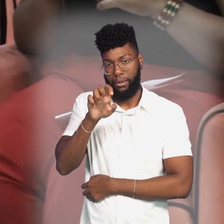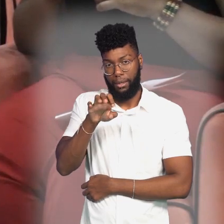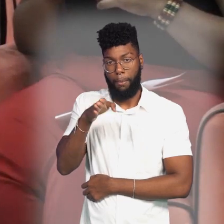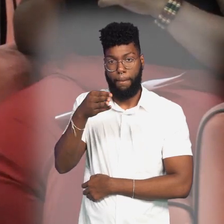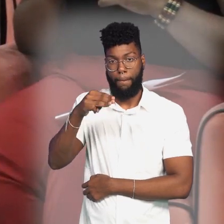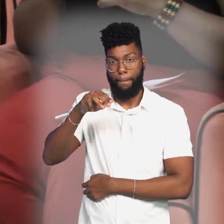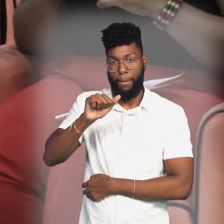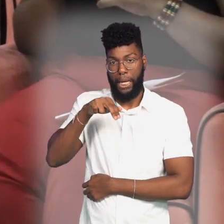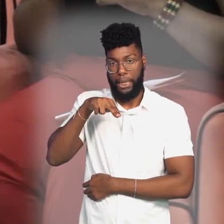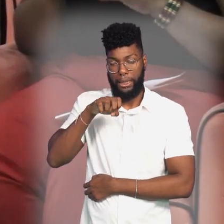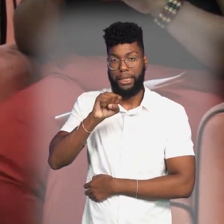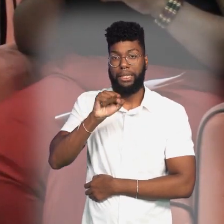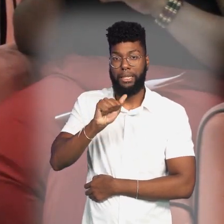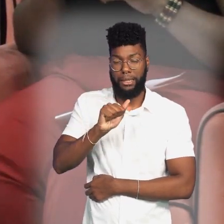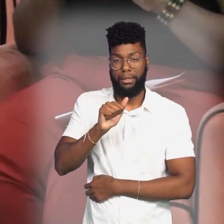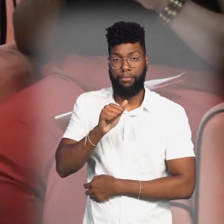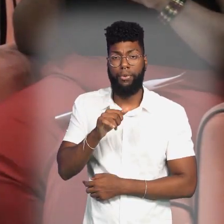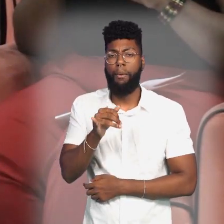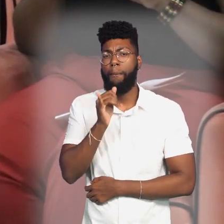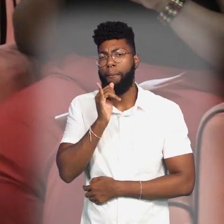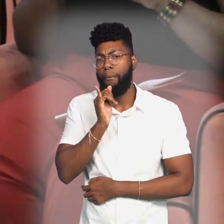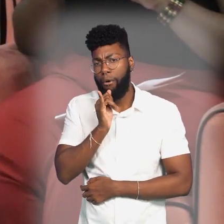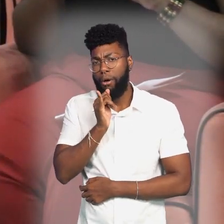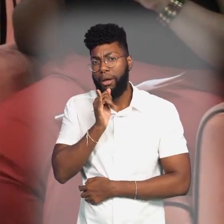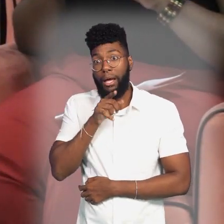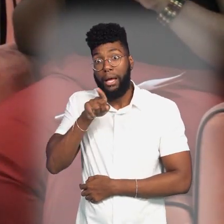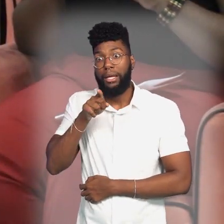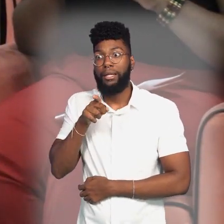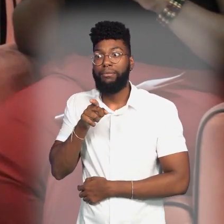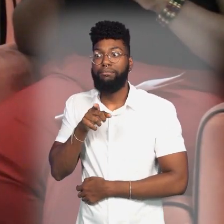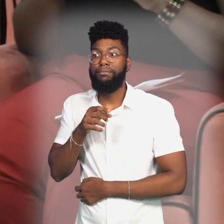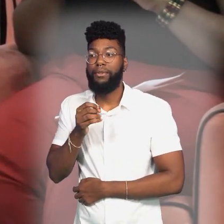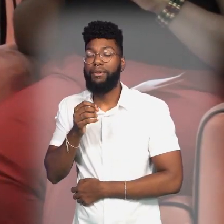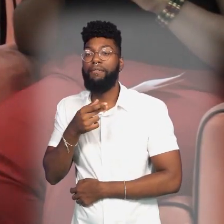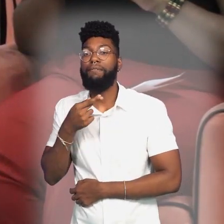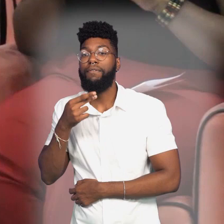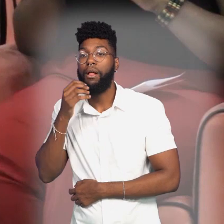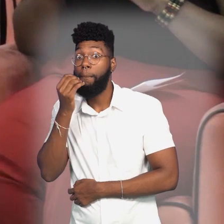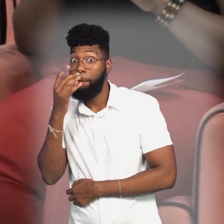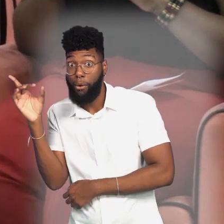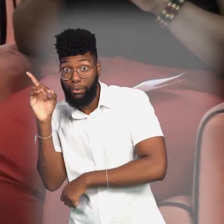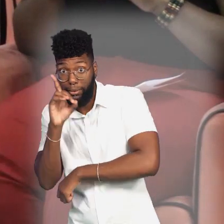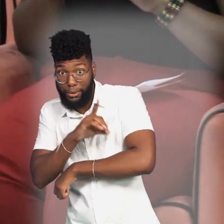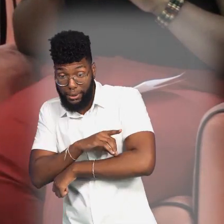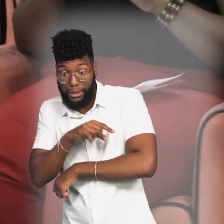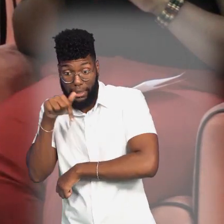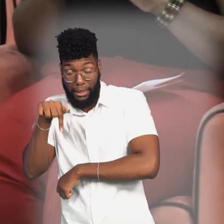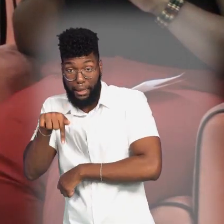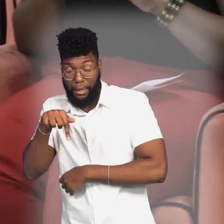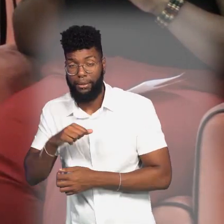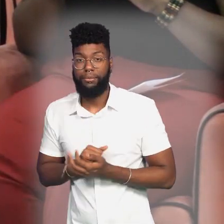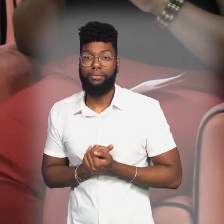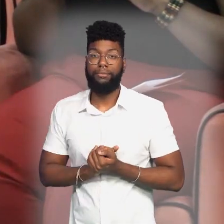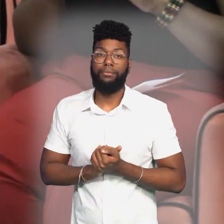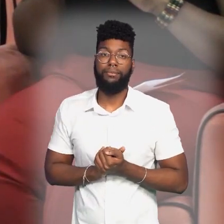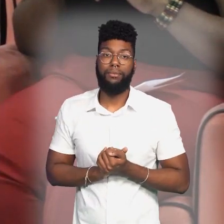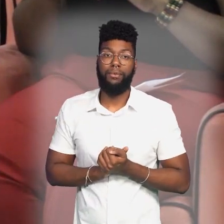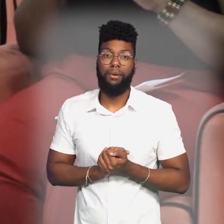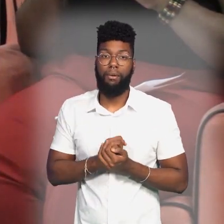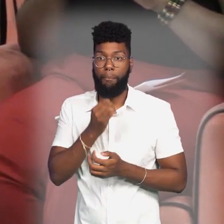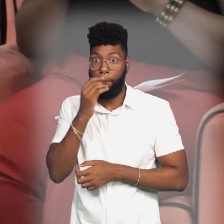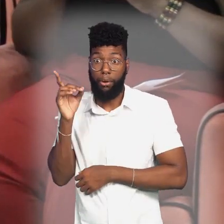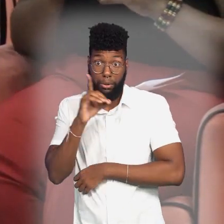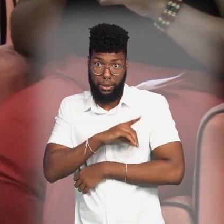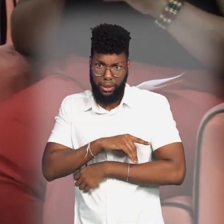Mansa. E, por exemplo, lá eles falam bom dia, está bom,